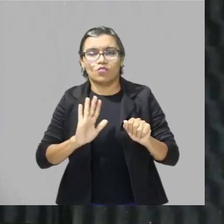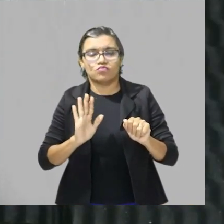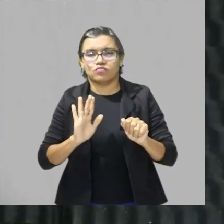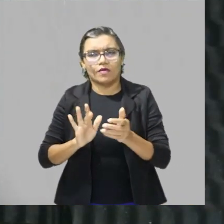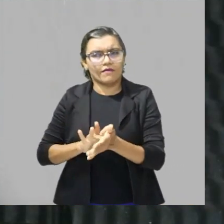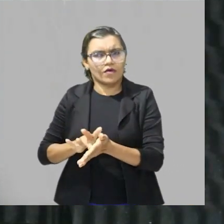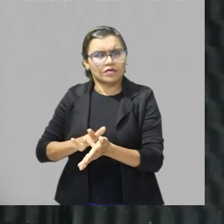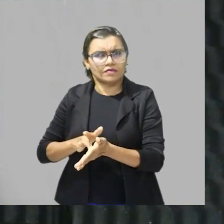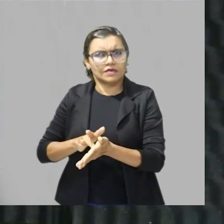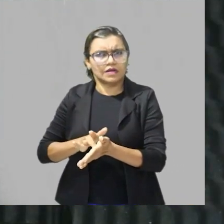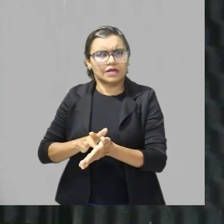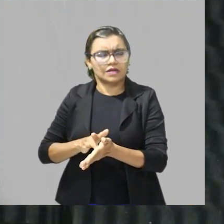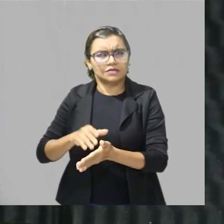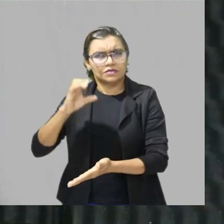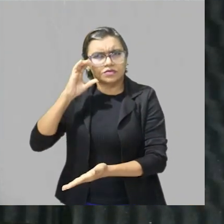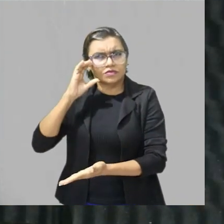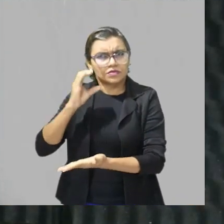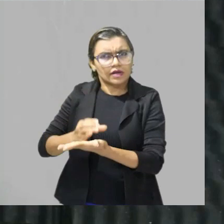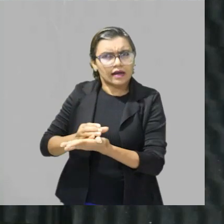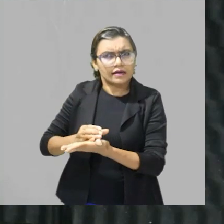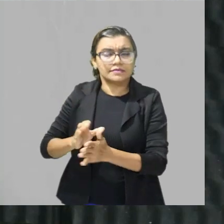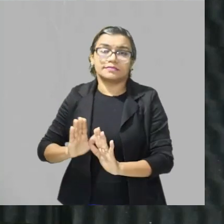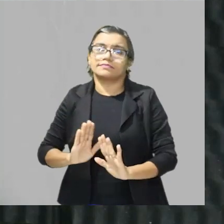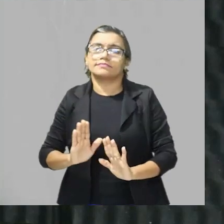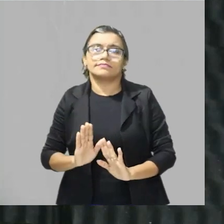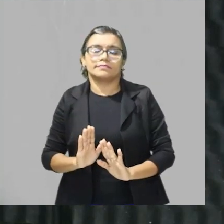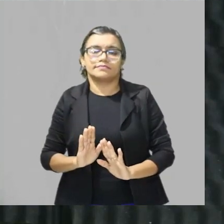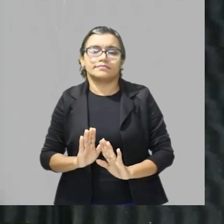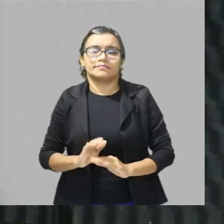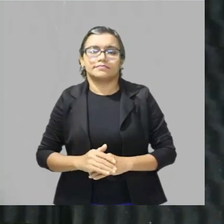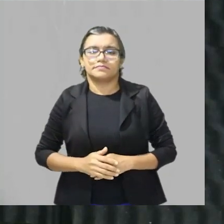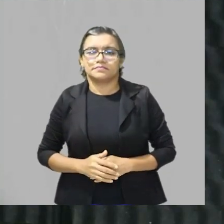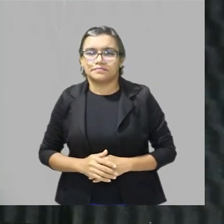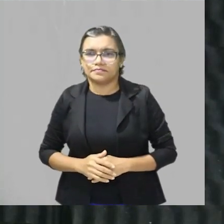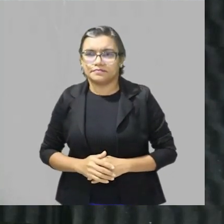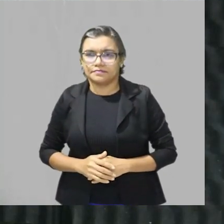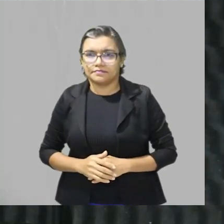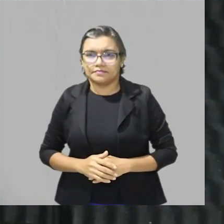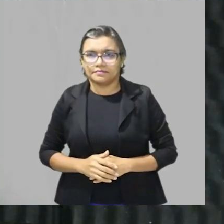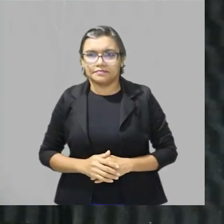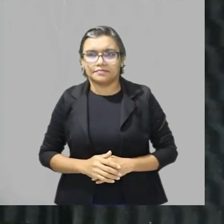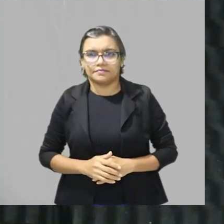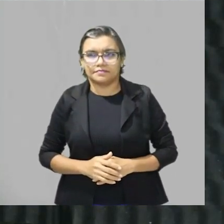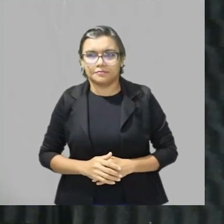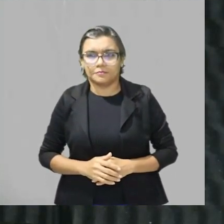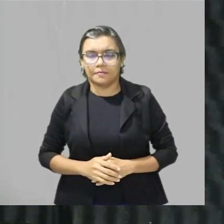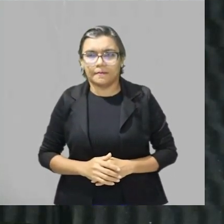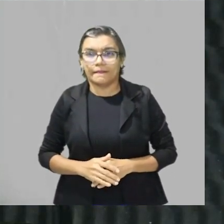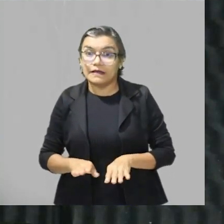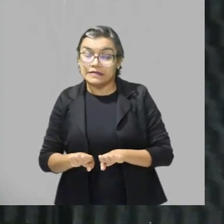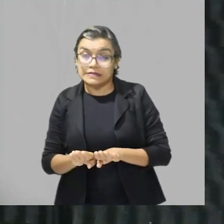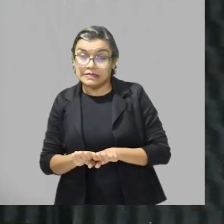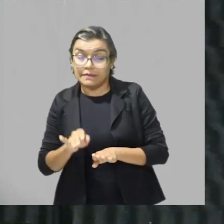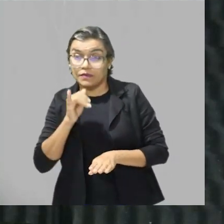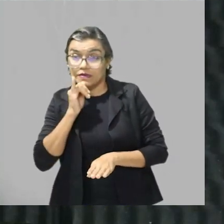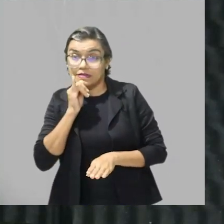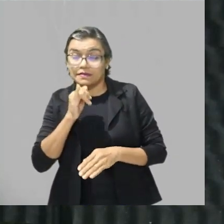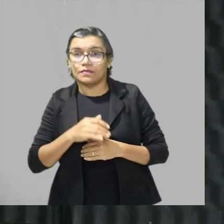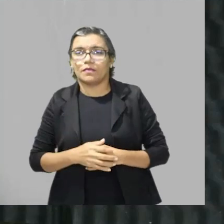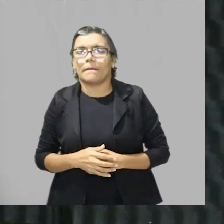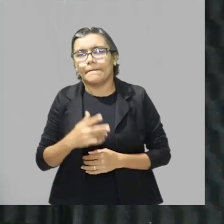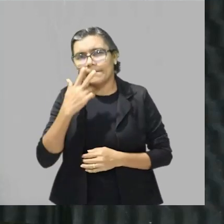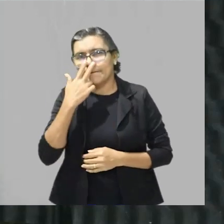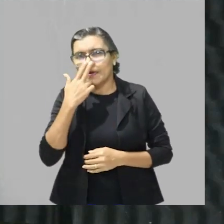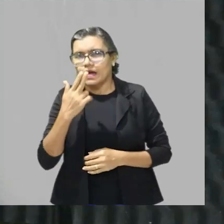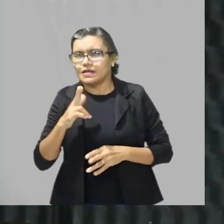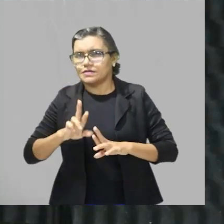falsiando esse elemento seria de um grande filósofo que não é necessariamente o físico Isaac Newton que seria a famosa heurística